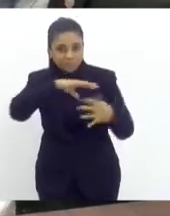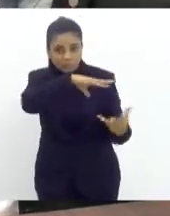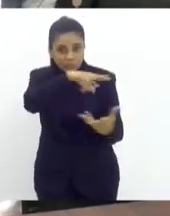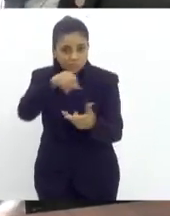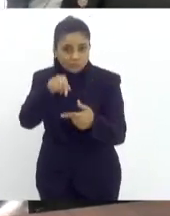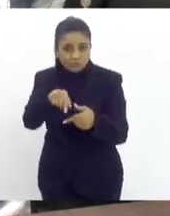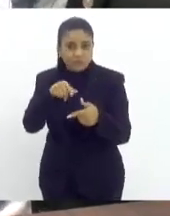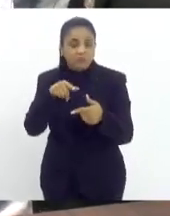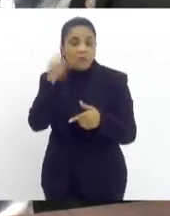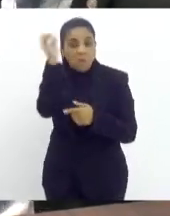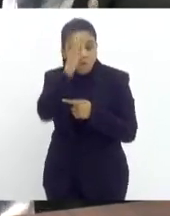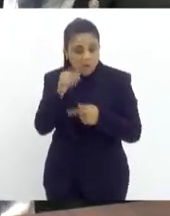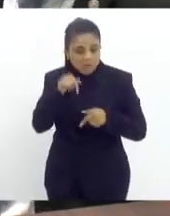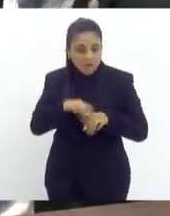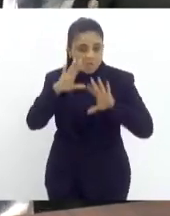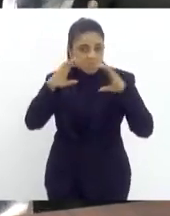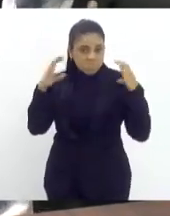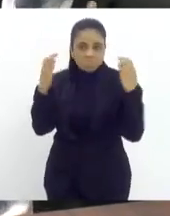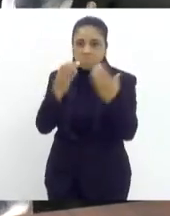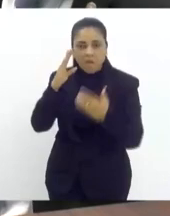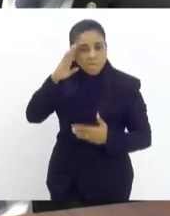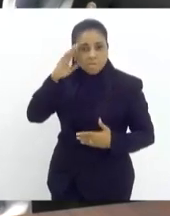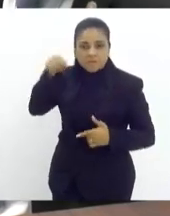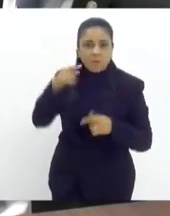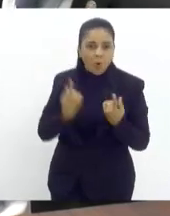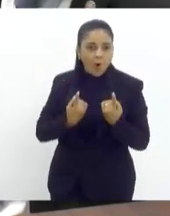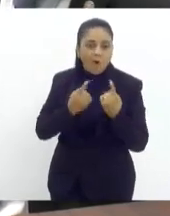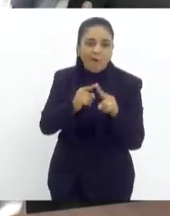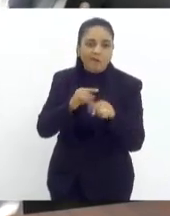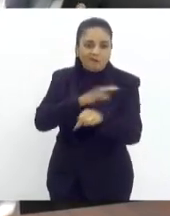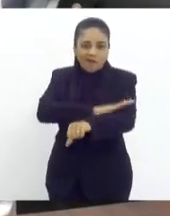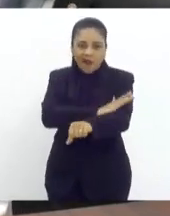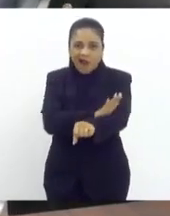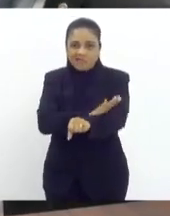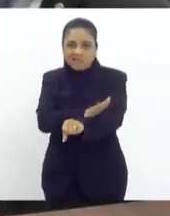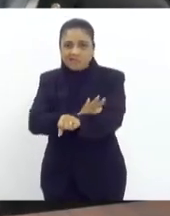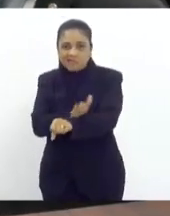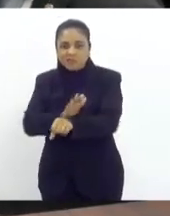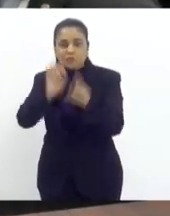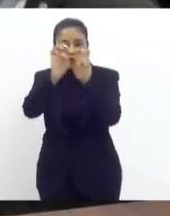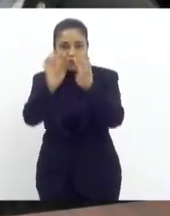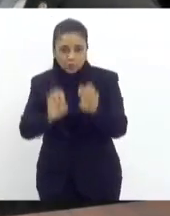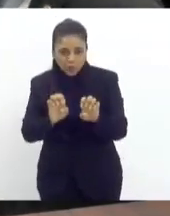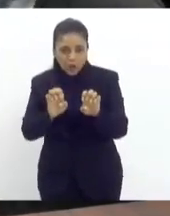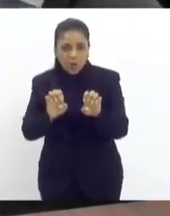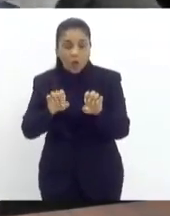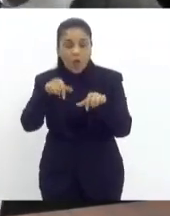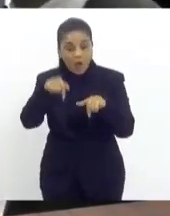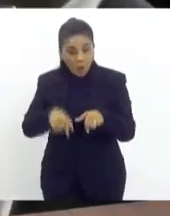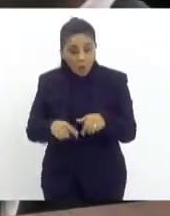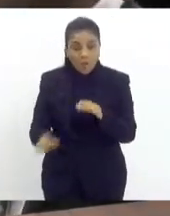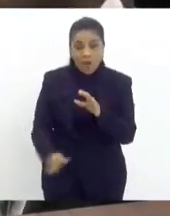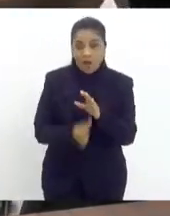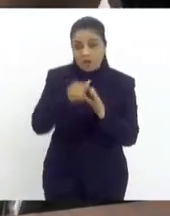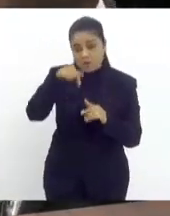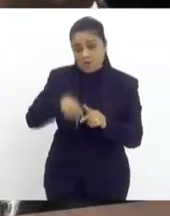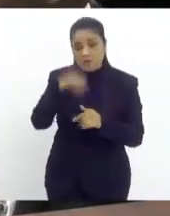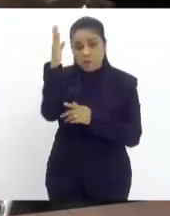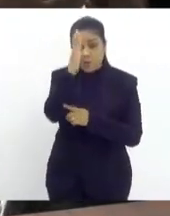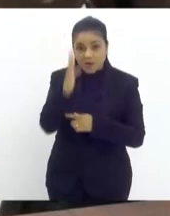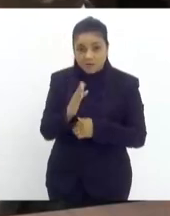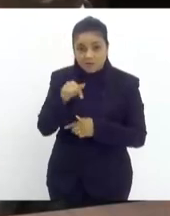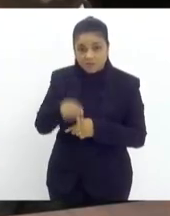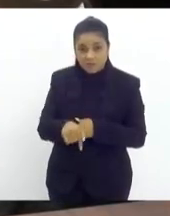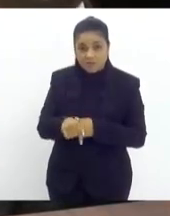das principais conferências que houveram de combate ao racismo estrutural uma inclusive sediada no nosso país lá